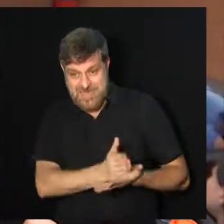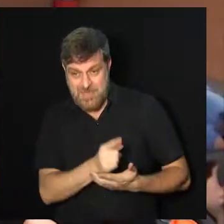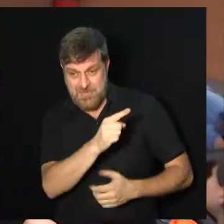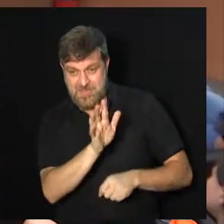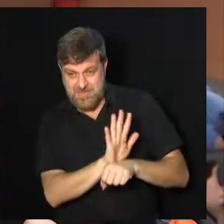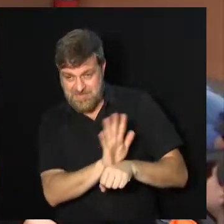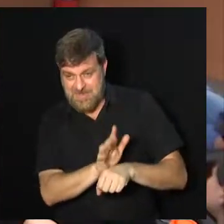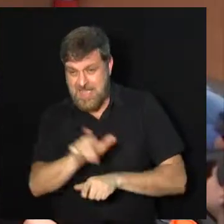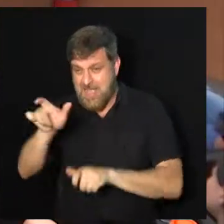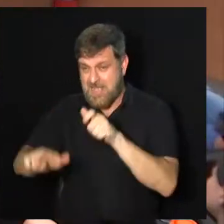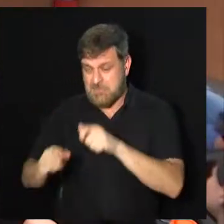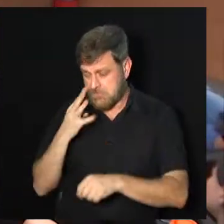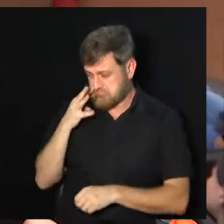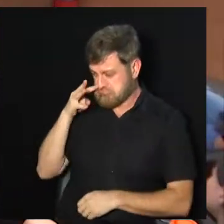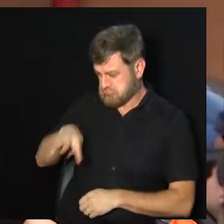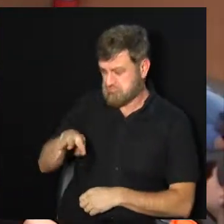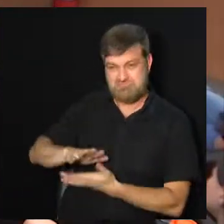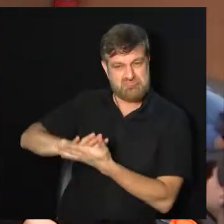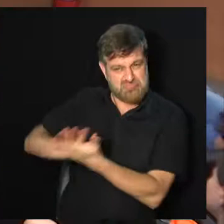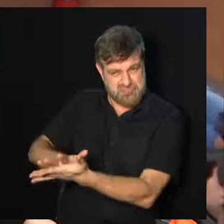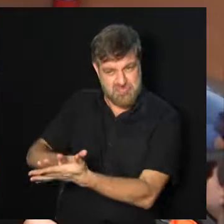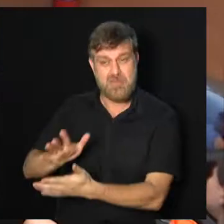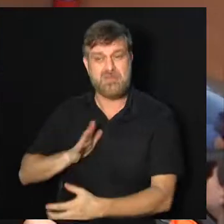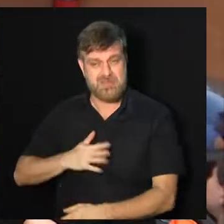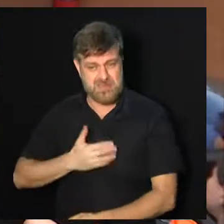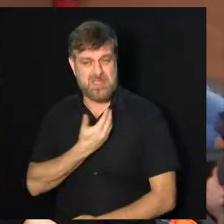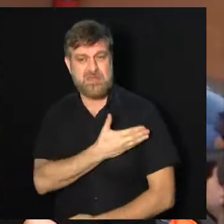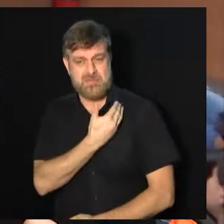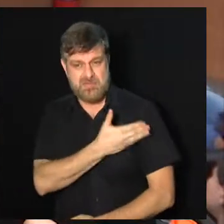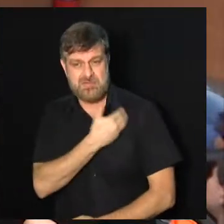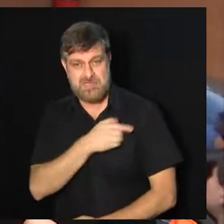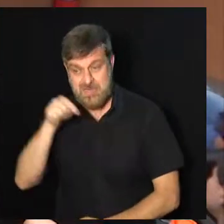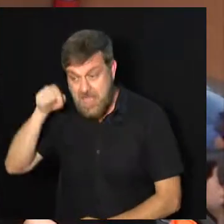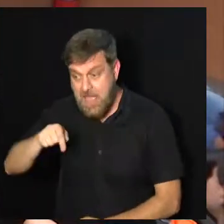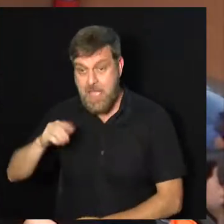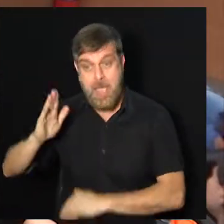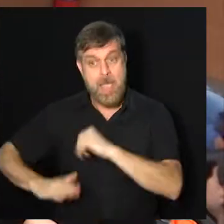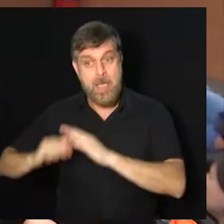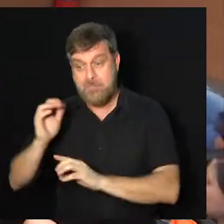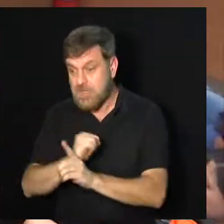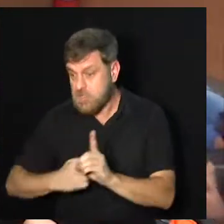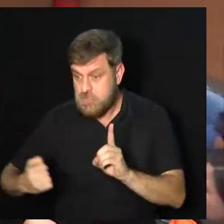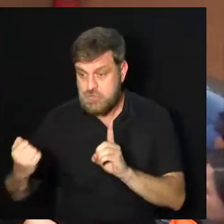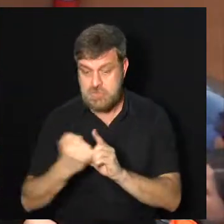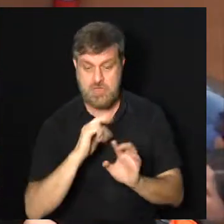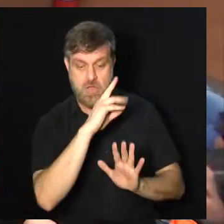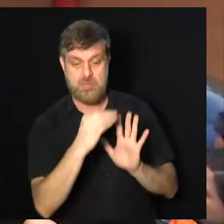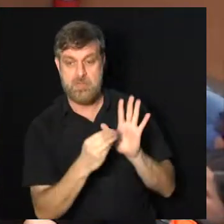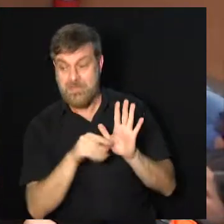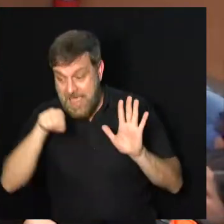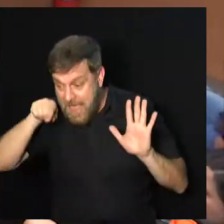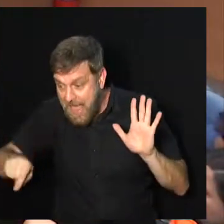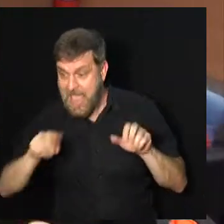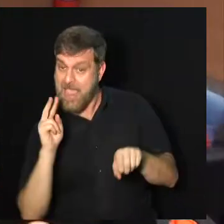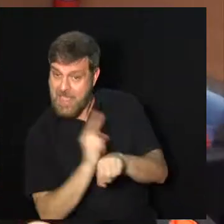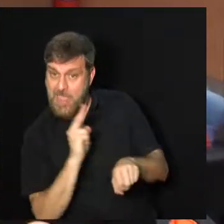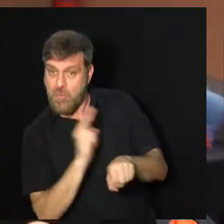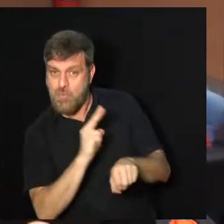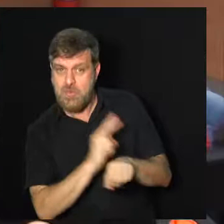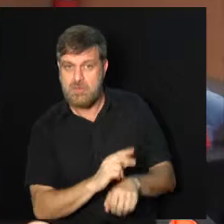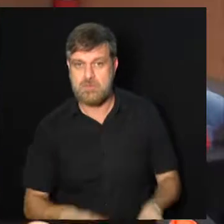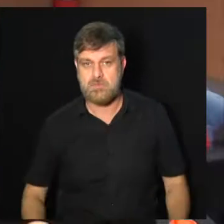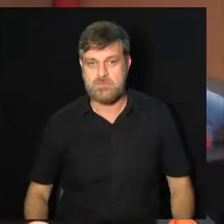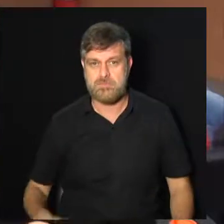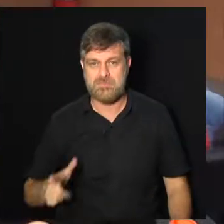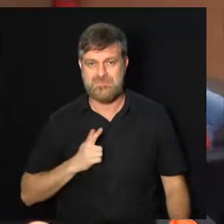os catadores foi apresentado, deixando claro o papel social e ambiental desses trabalhadores. Toneladas